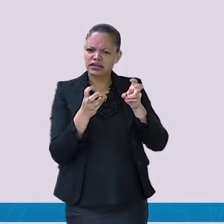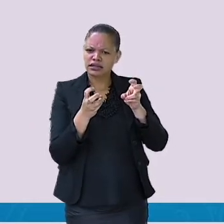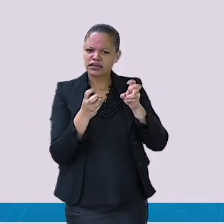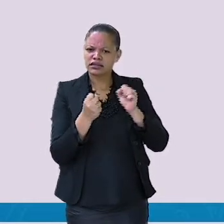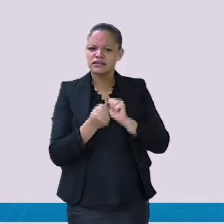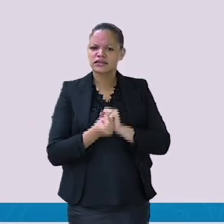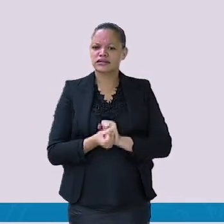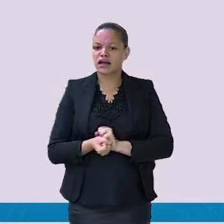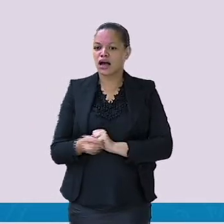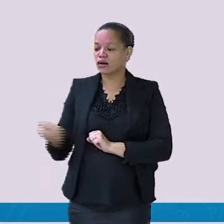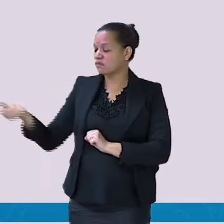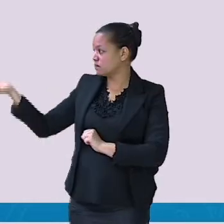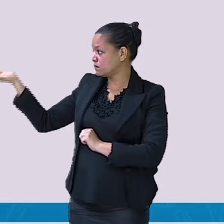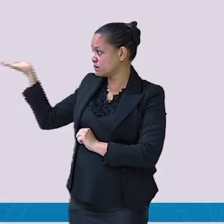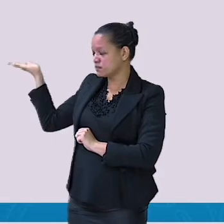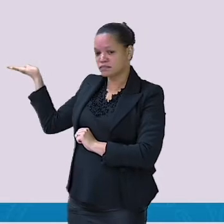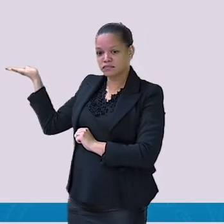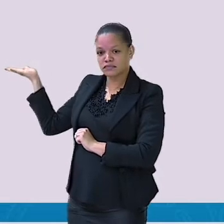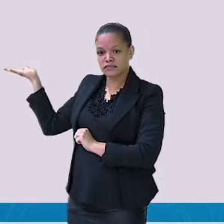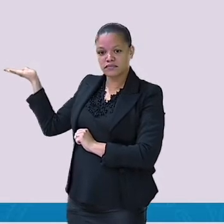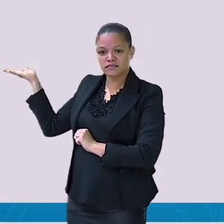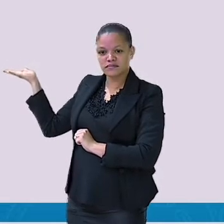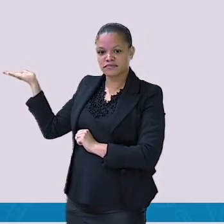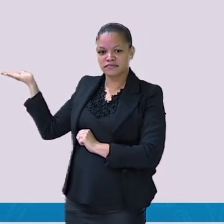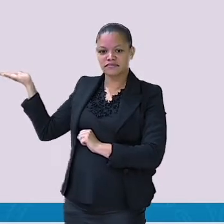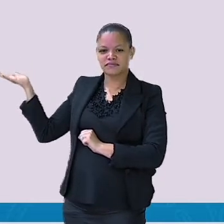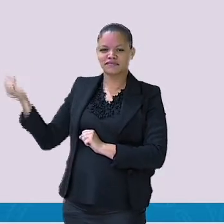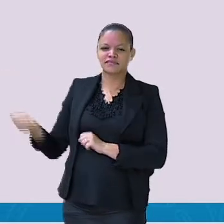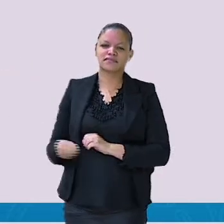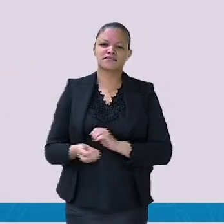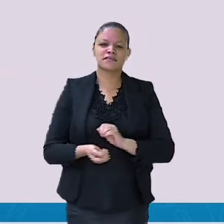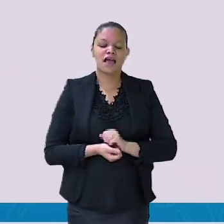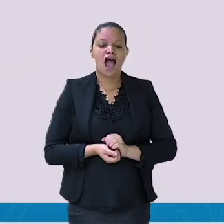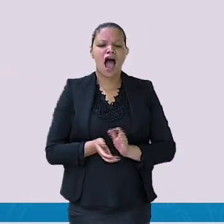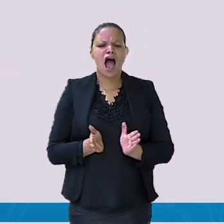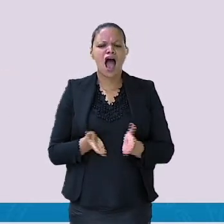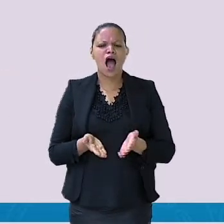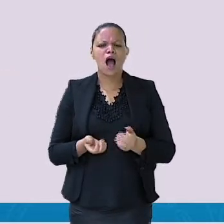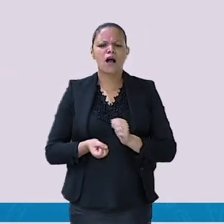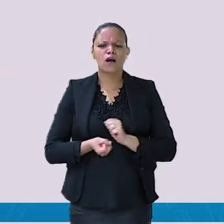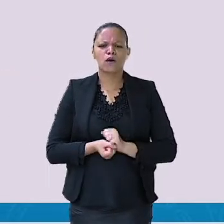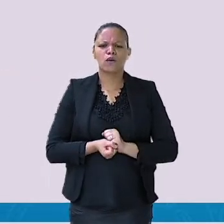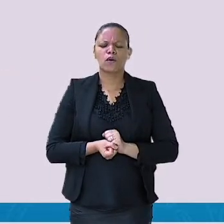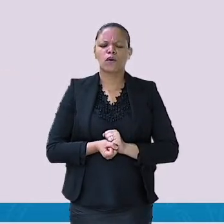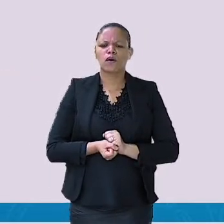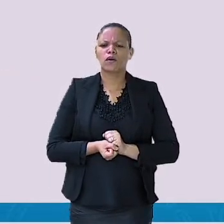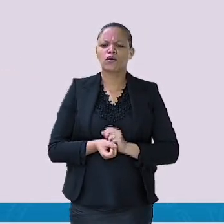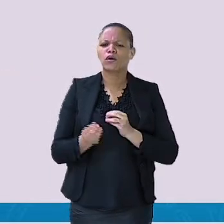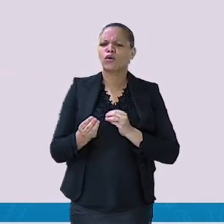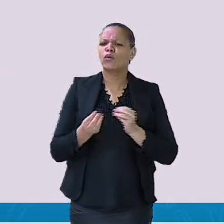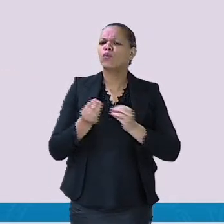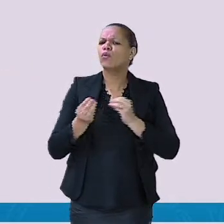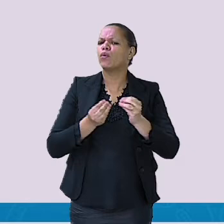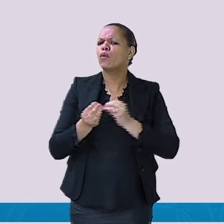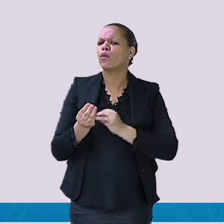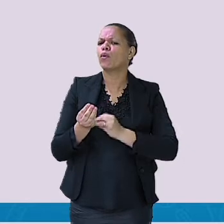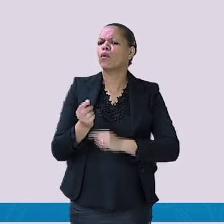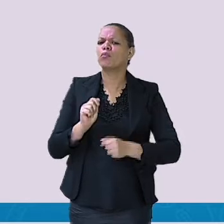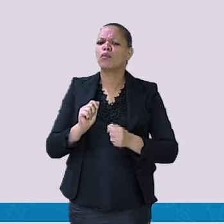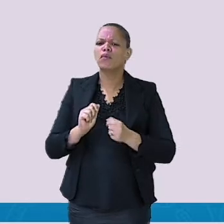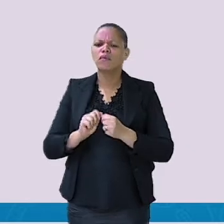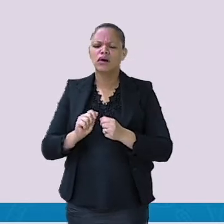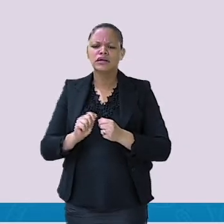para trás, para o meu lado esquerdo. Aqui eu fui para a direita. Então, o que eu fiz com essa vírgula aqui? Ó? Não são 3 zeros? Eu andei